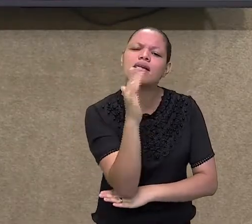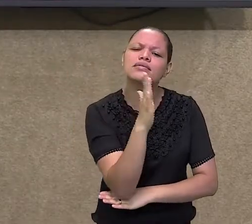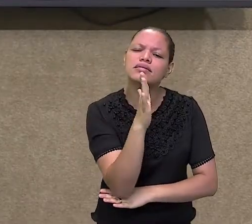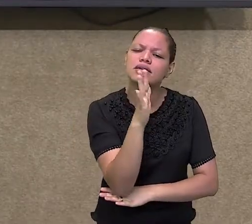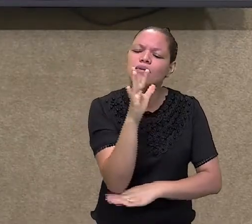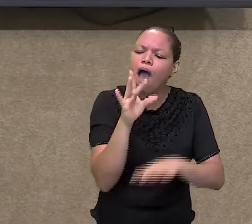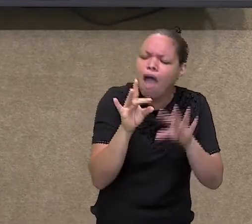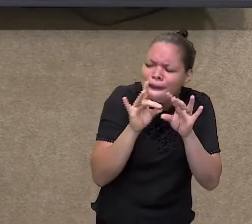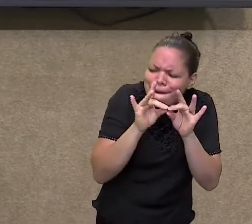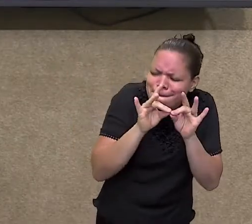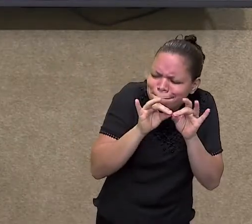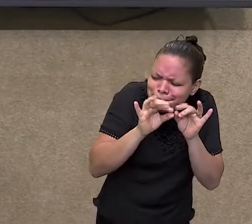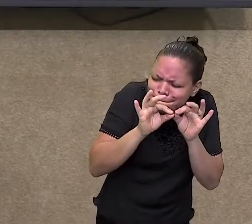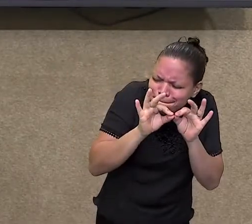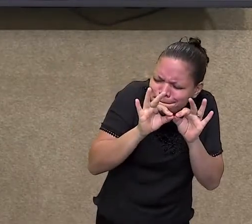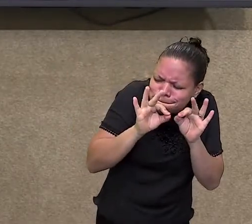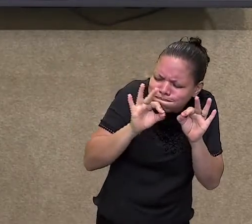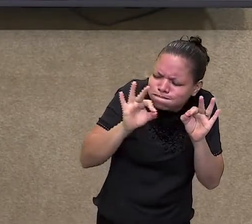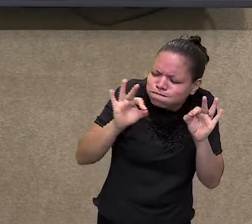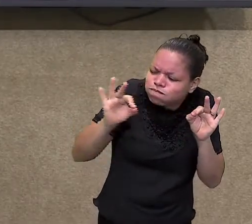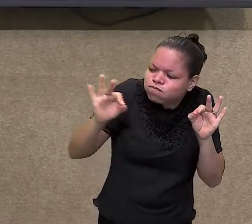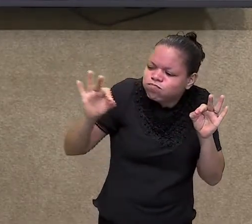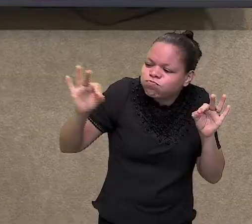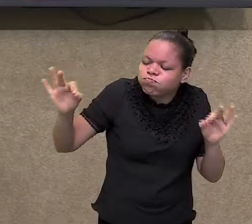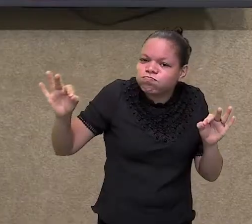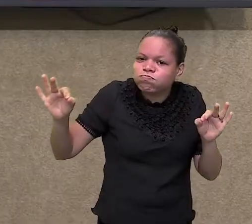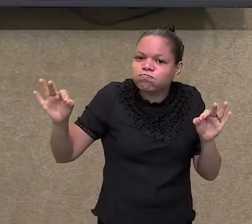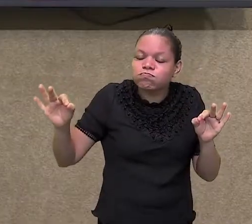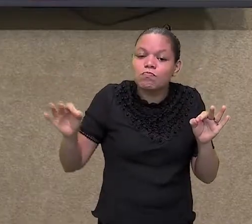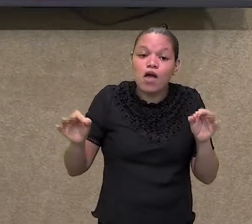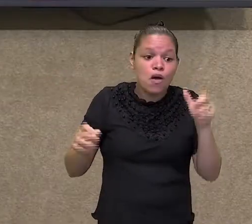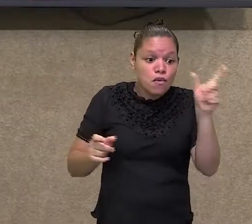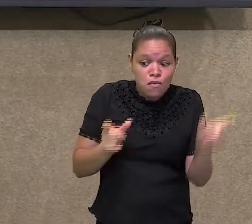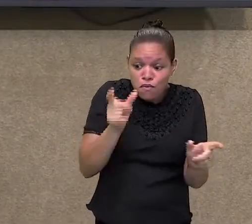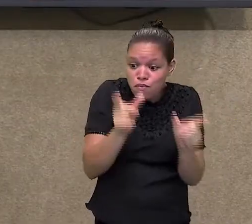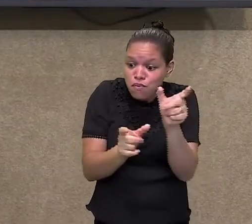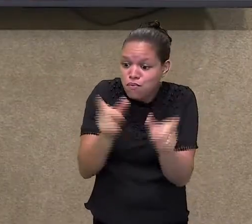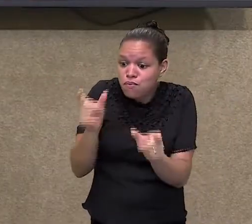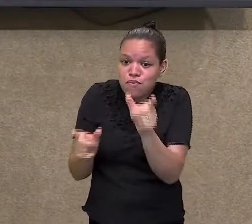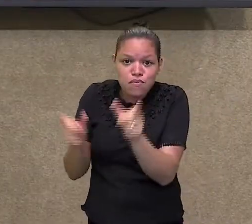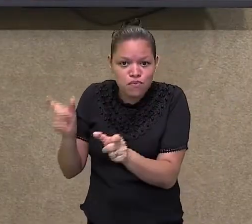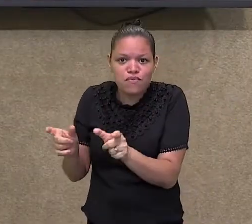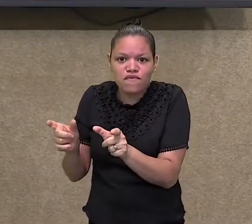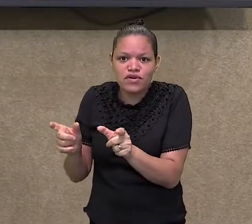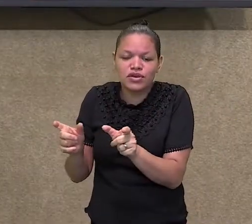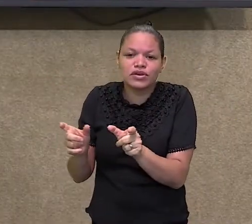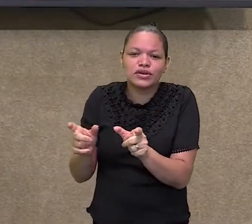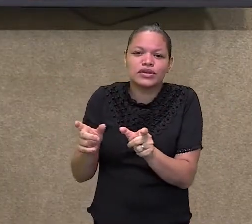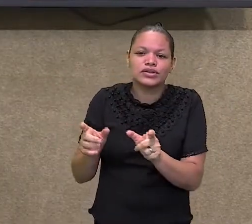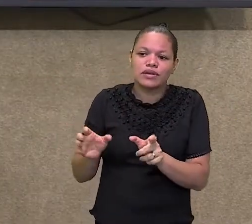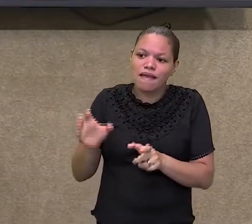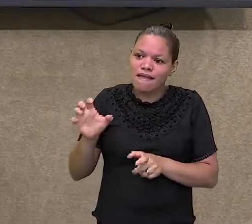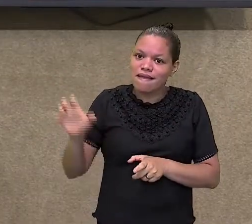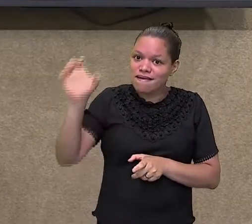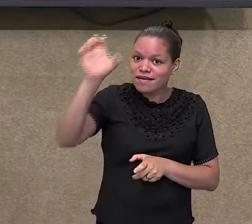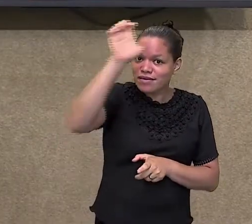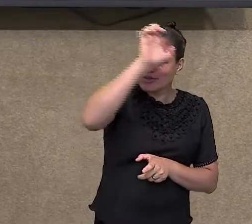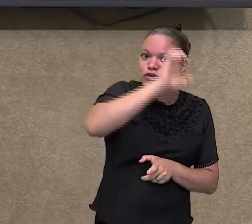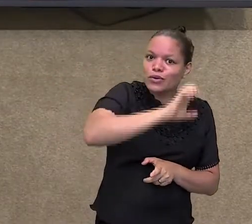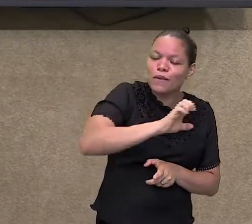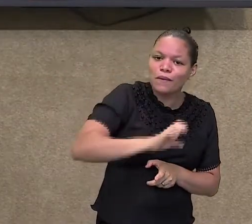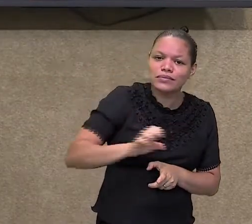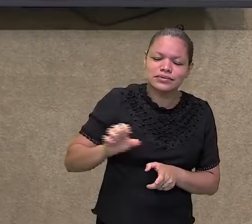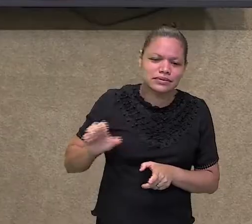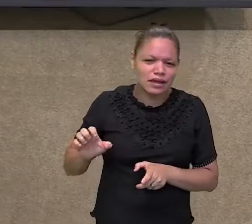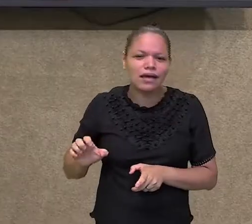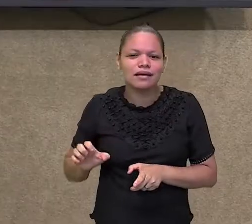territorial muito grande, dividida em regiões, estados, O nosso país ele é bastante amplo,